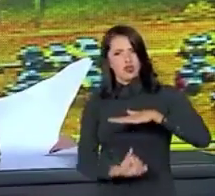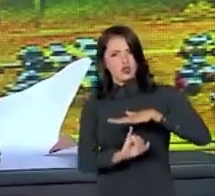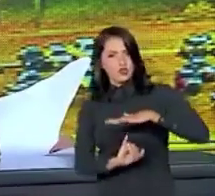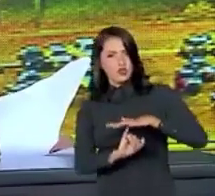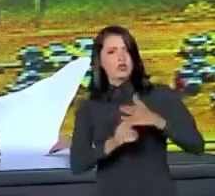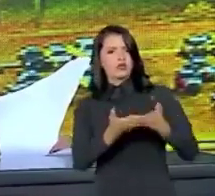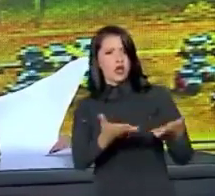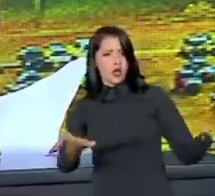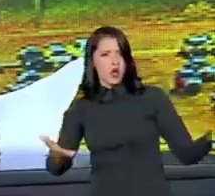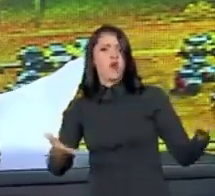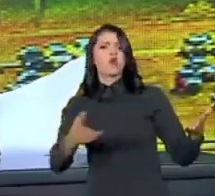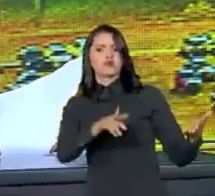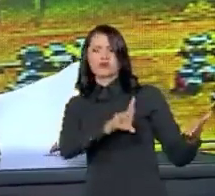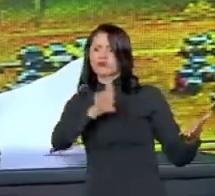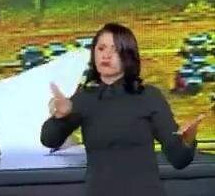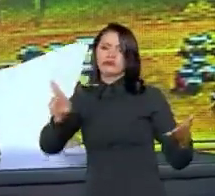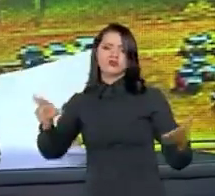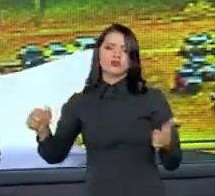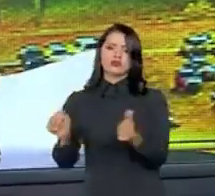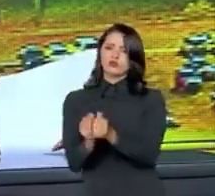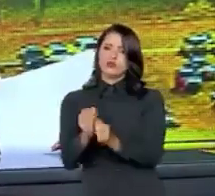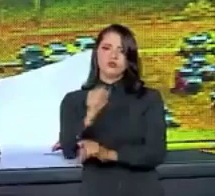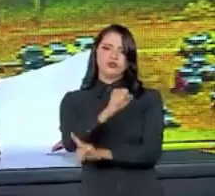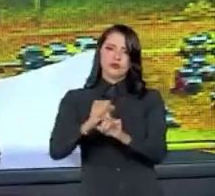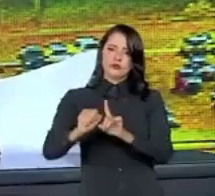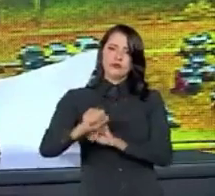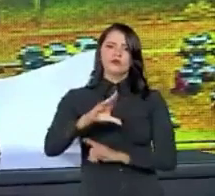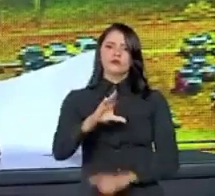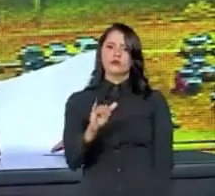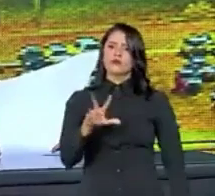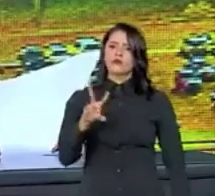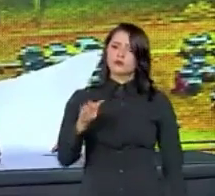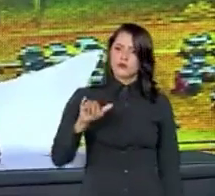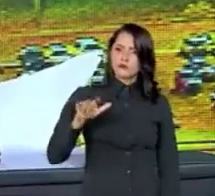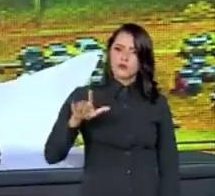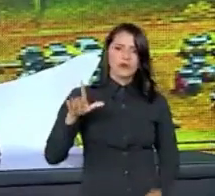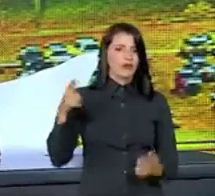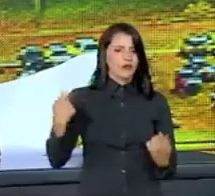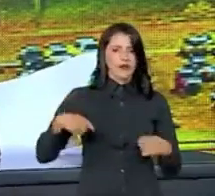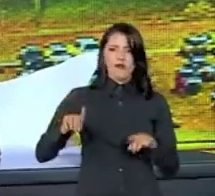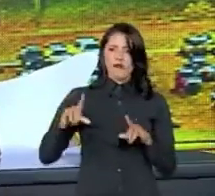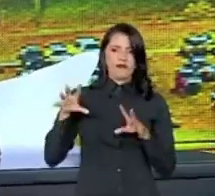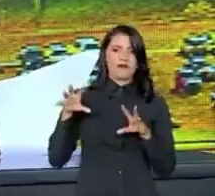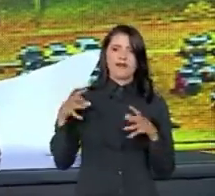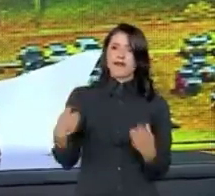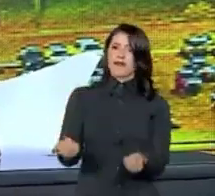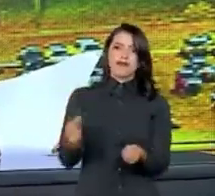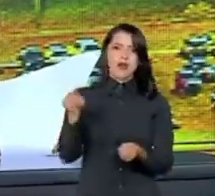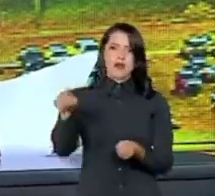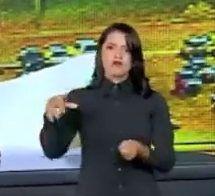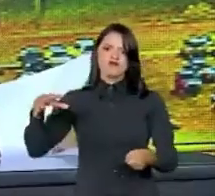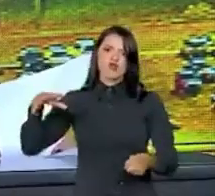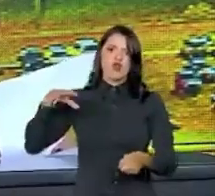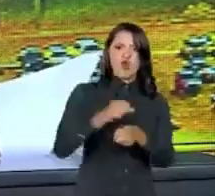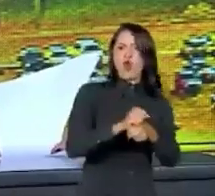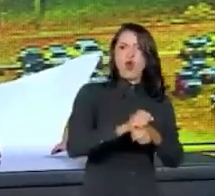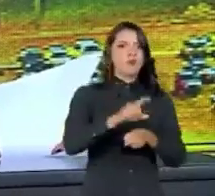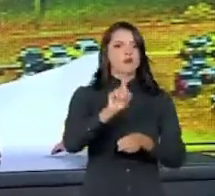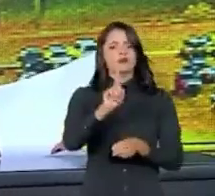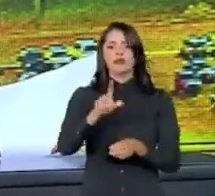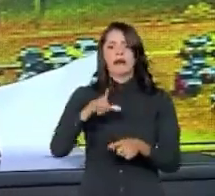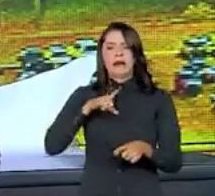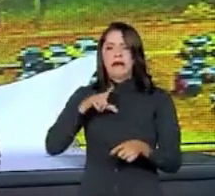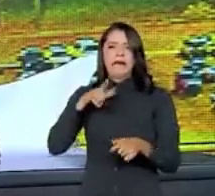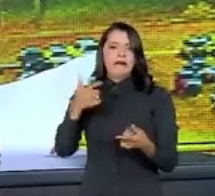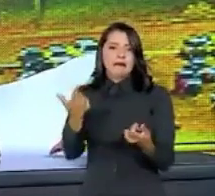que juntamente com a sociedade civil não permitiram prosperar as tentativas de golpe, nem deram